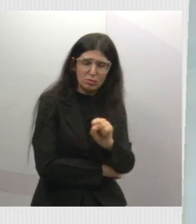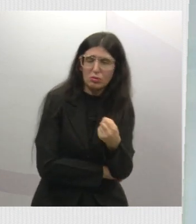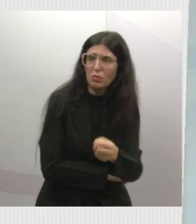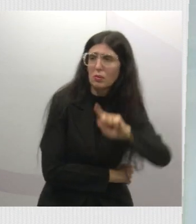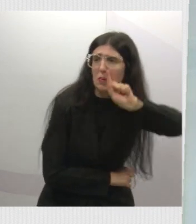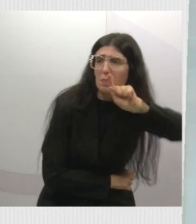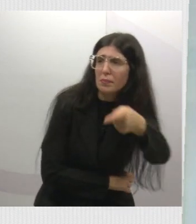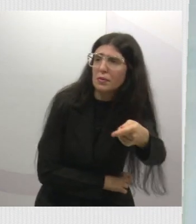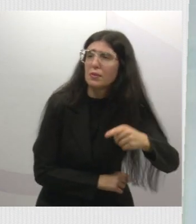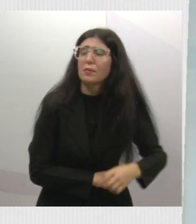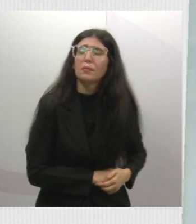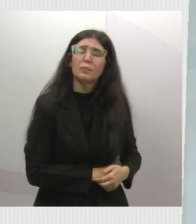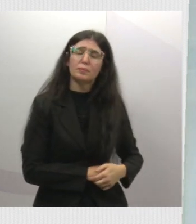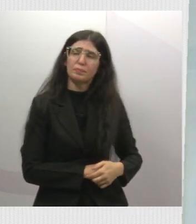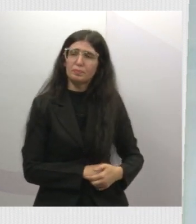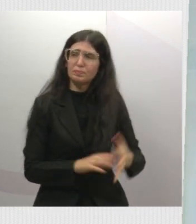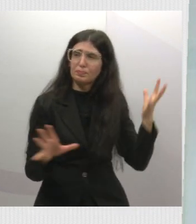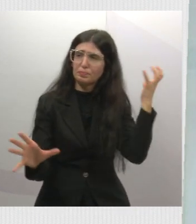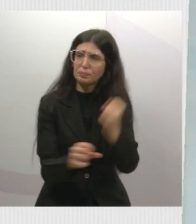5.678.000, no montante de